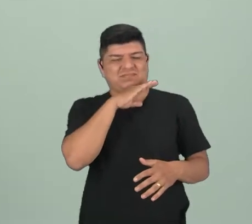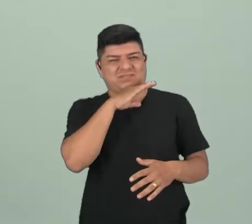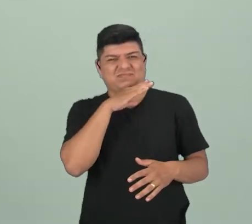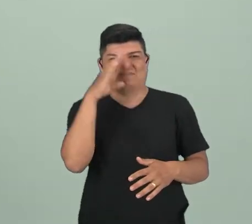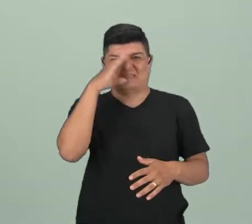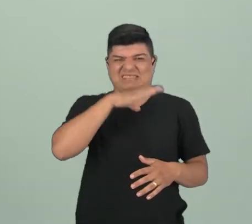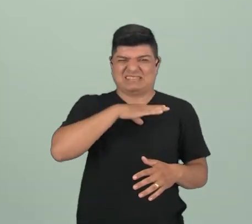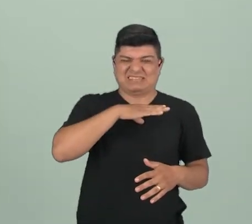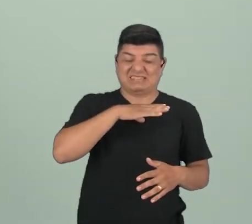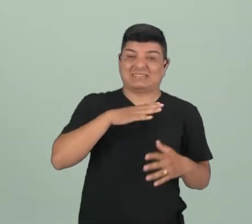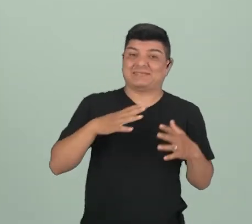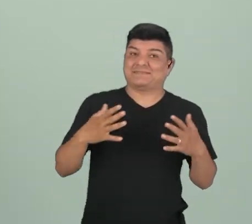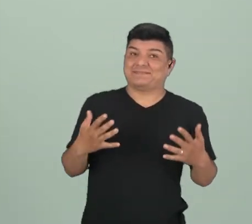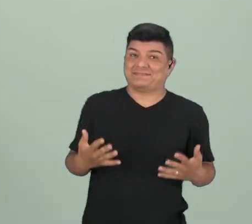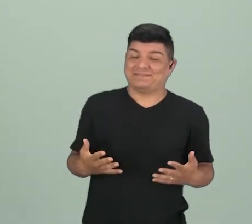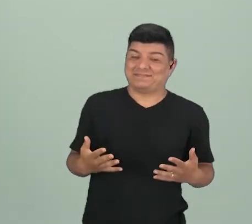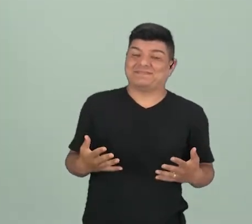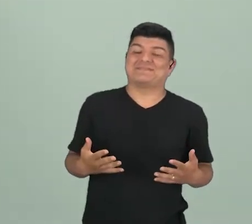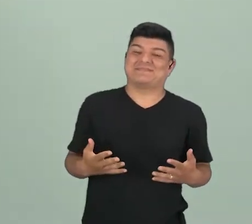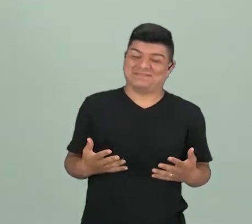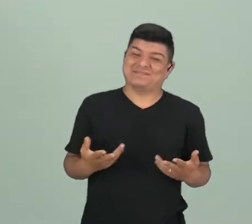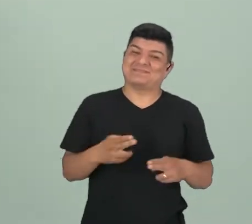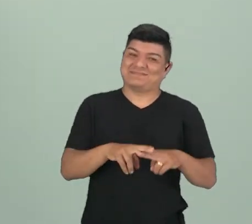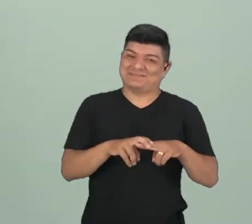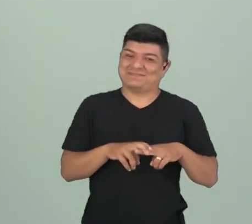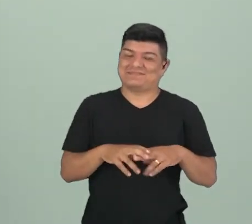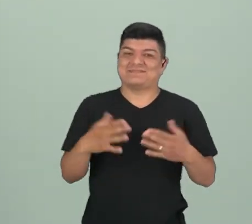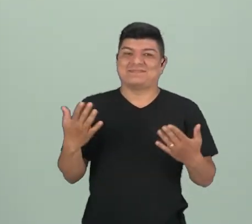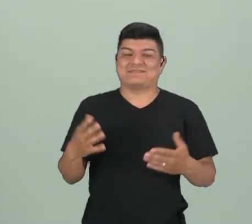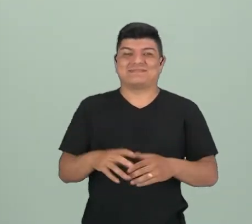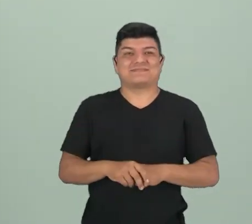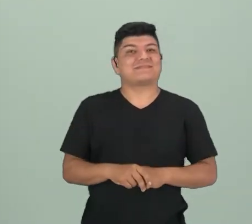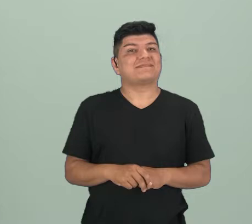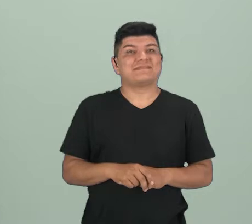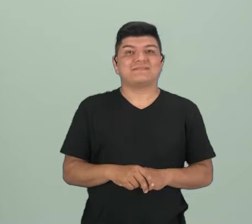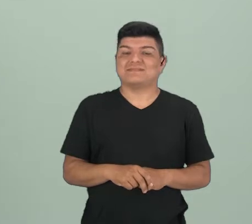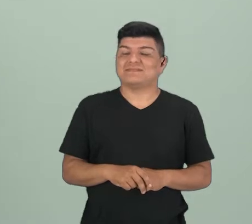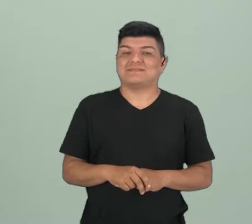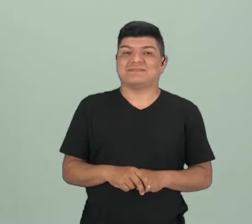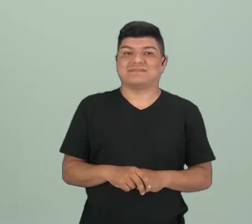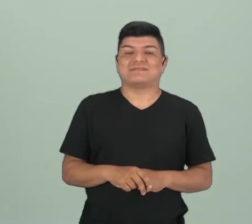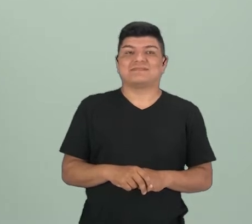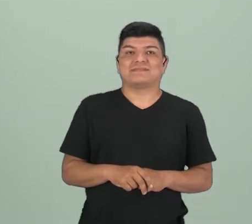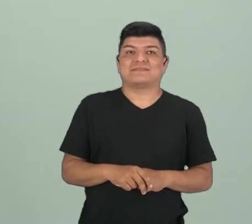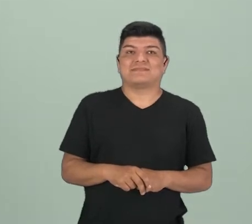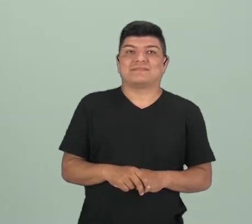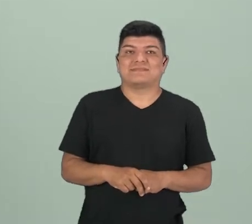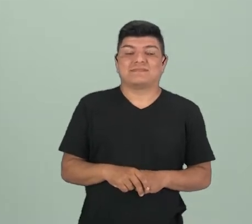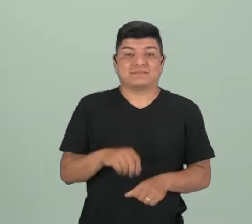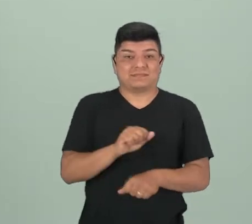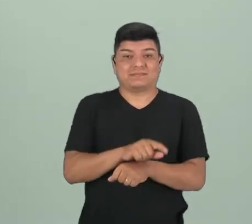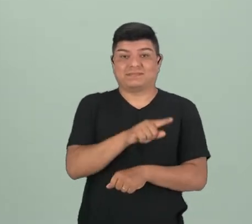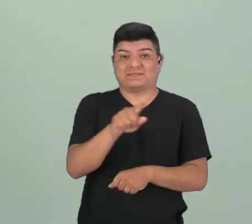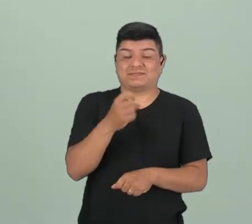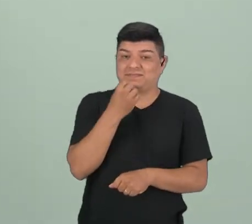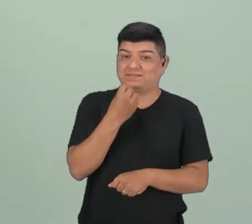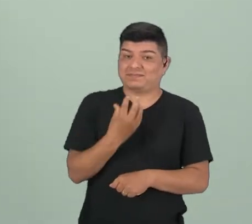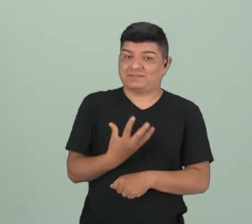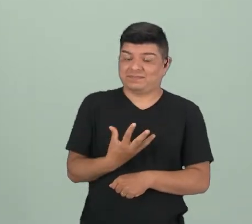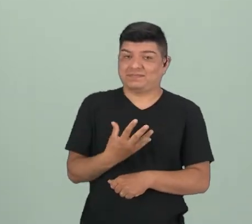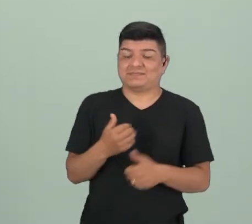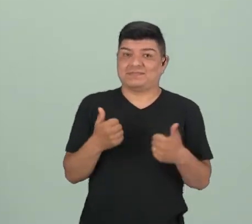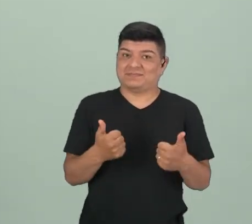Muito mal? Fatal? Olá galerinha, tudo bem? Sejam bem-vindos a mais uma aula de espanhol. Espero que vocês estejam bem,